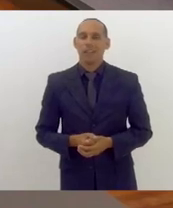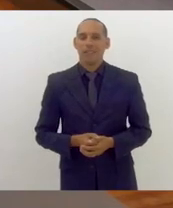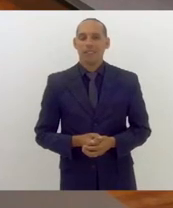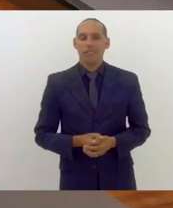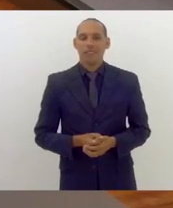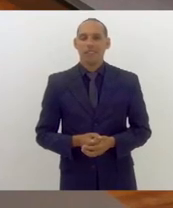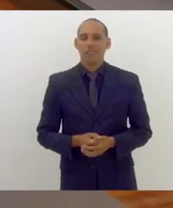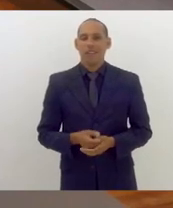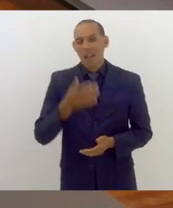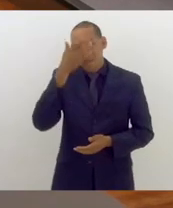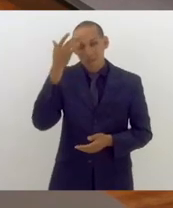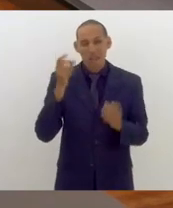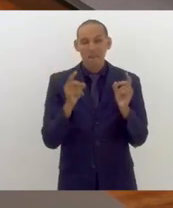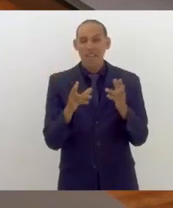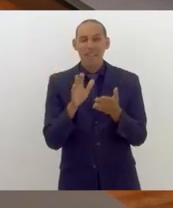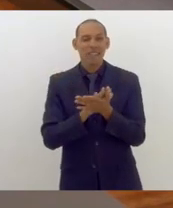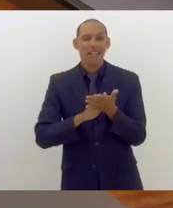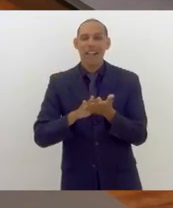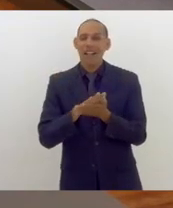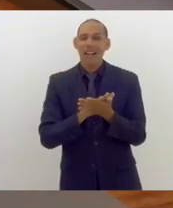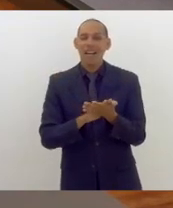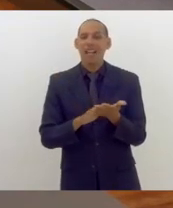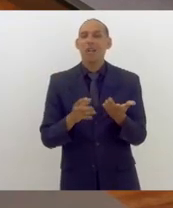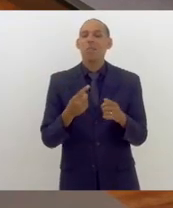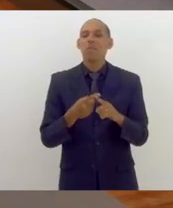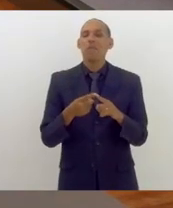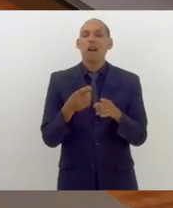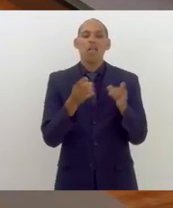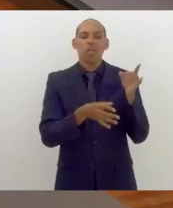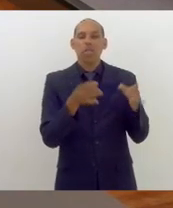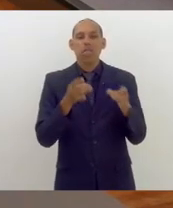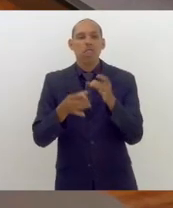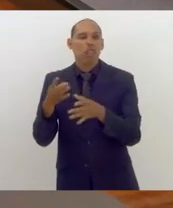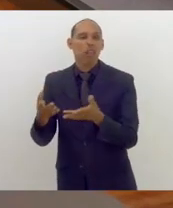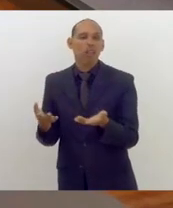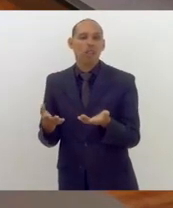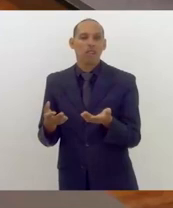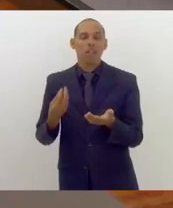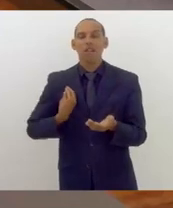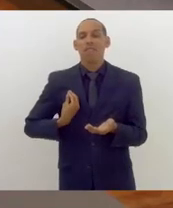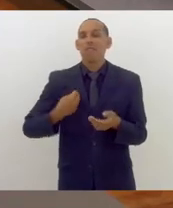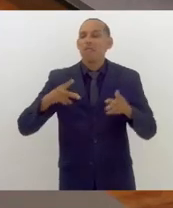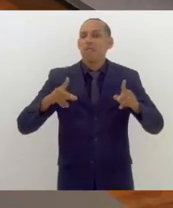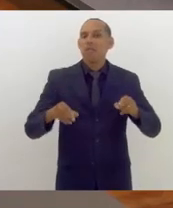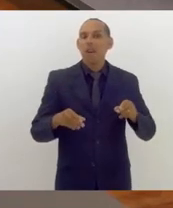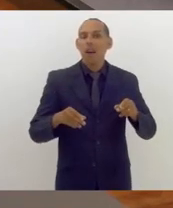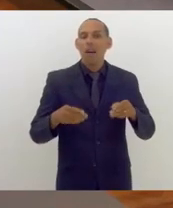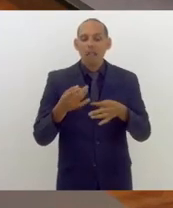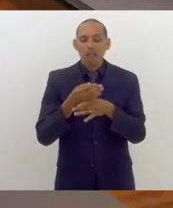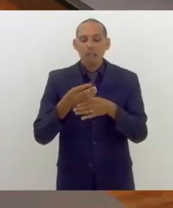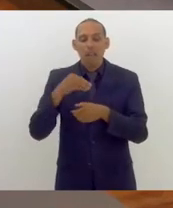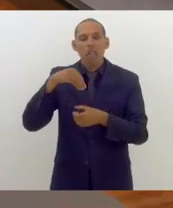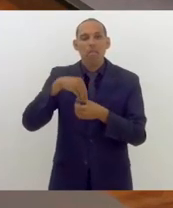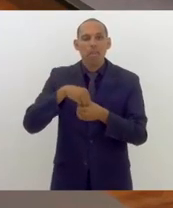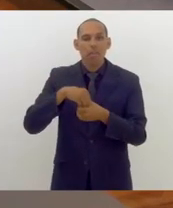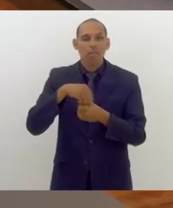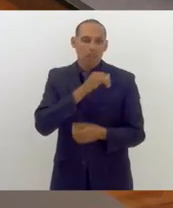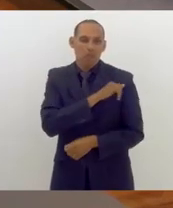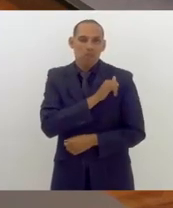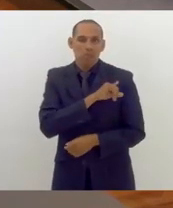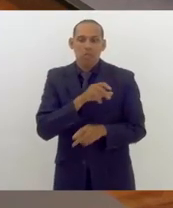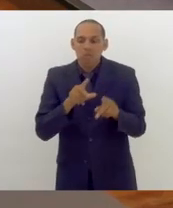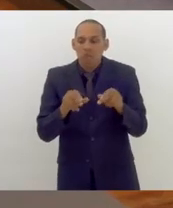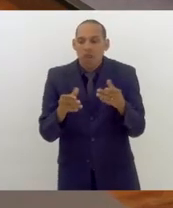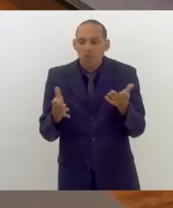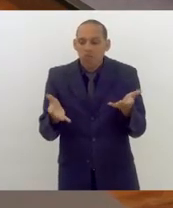ninguém vende nada as pessoas estão vivendo como se fosse um uma mini cidade dentro da cidade de Janeiro como